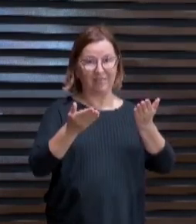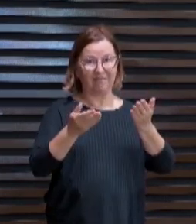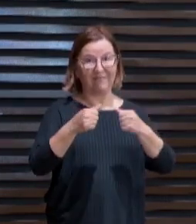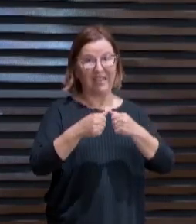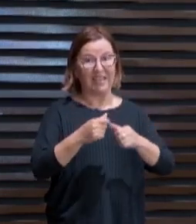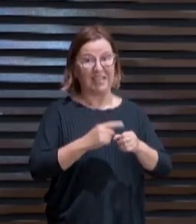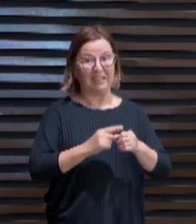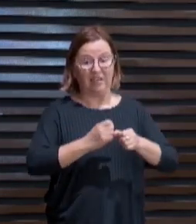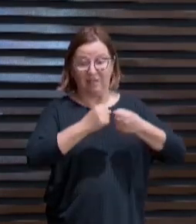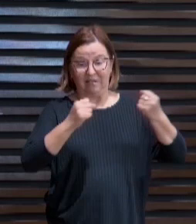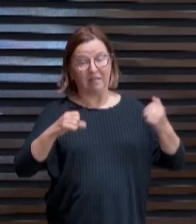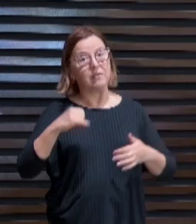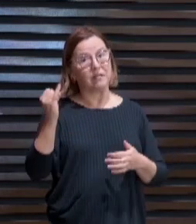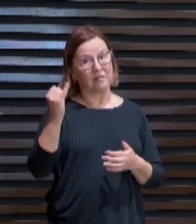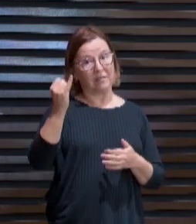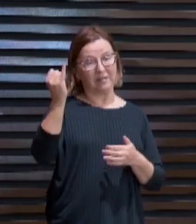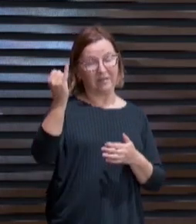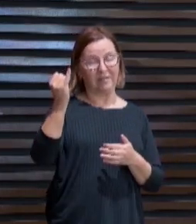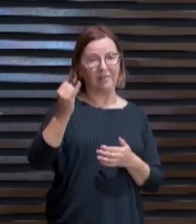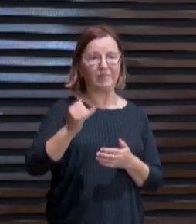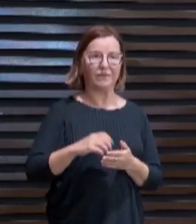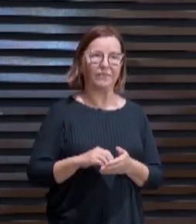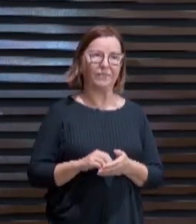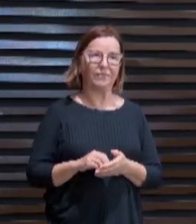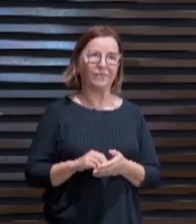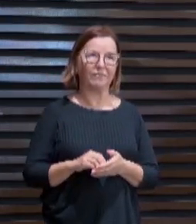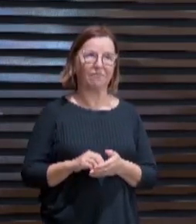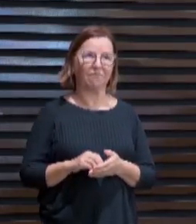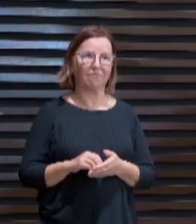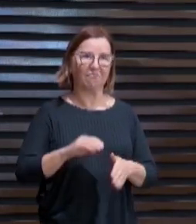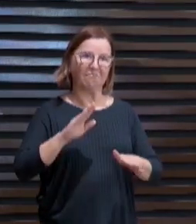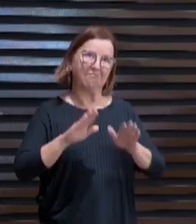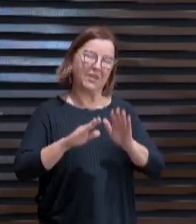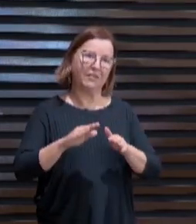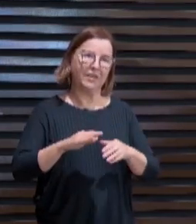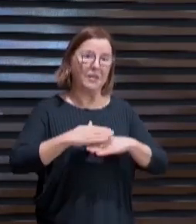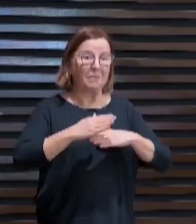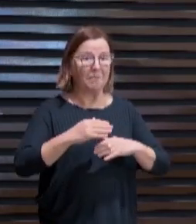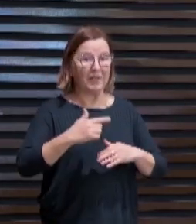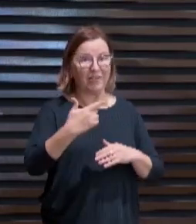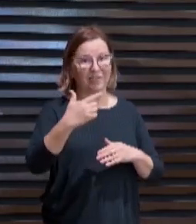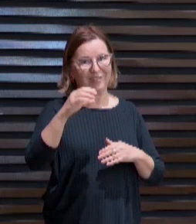Há dados arqueológicos que sugerem que Esmirna pode ter tido mais de 200 mil habitantes naquela época.